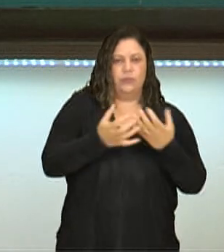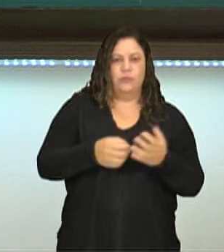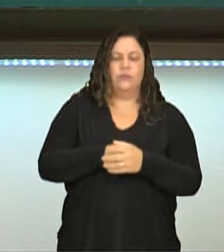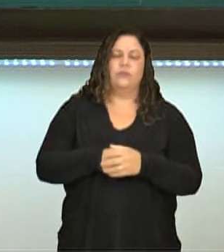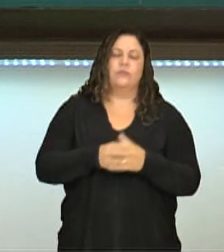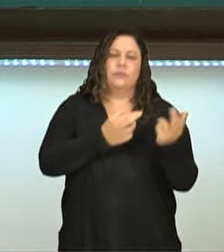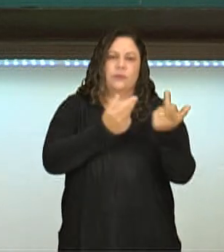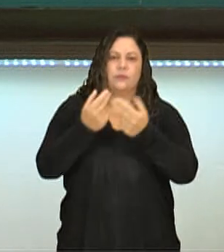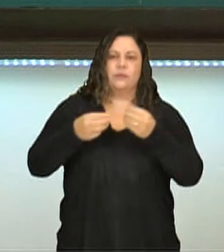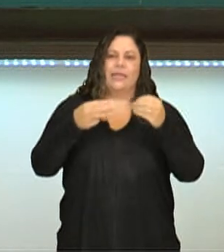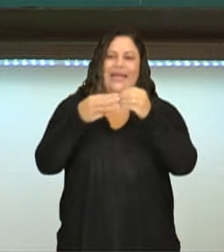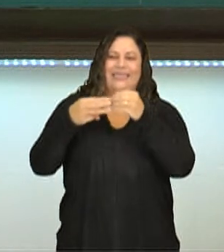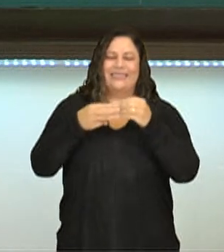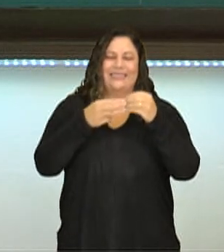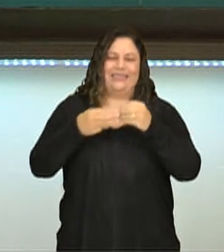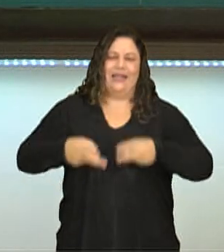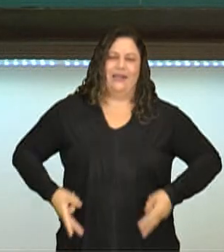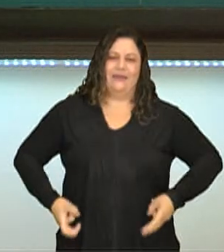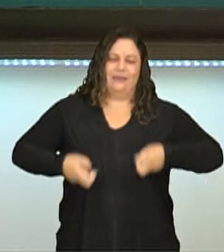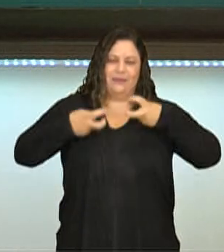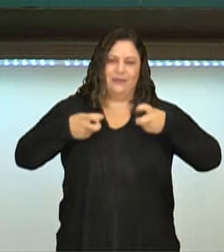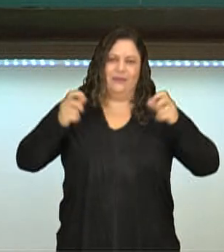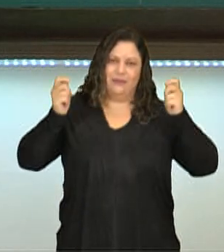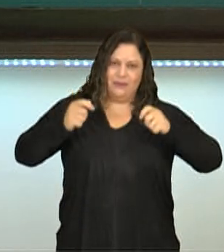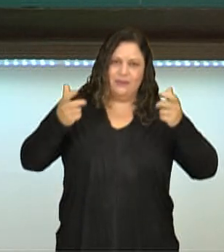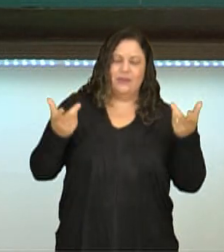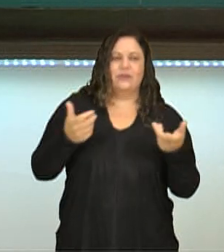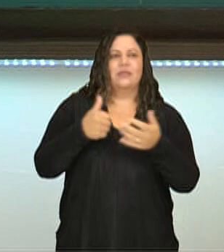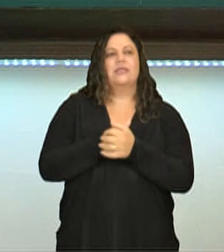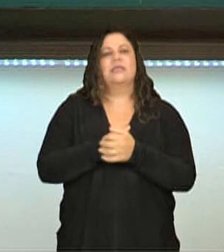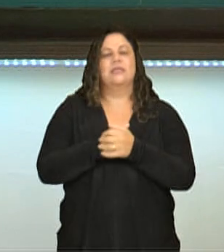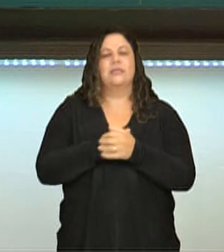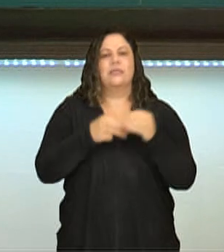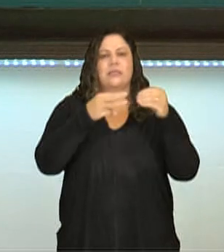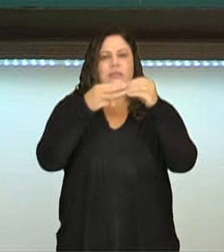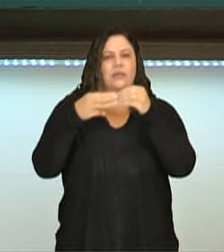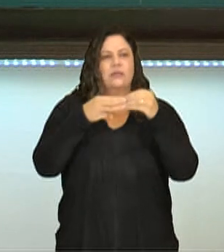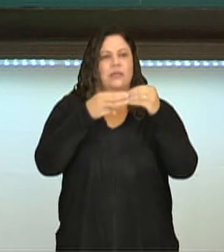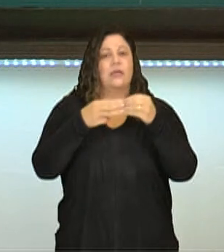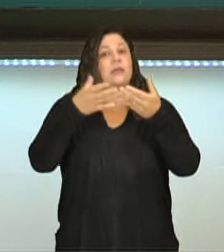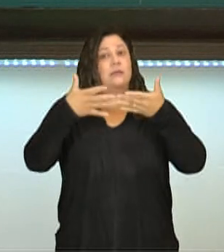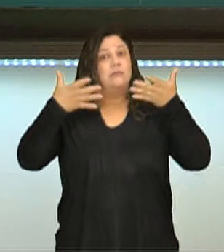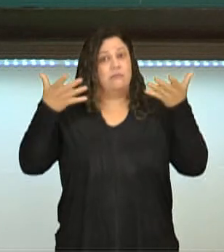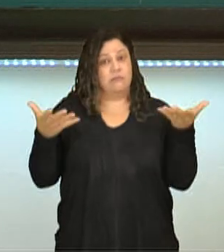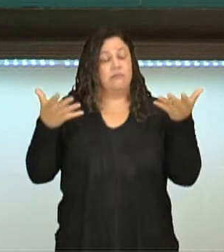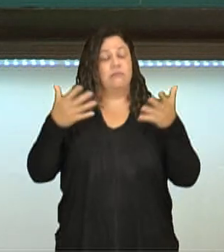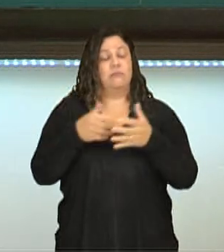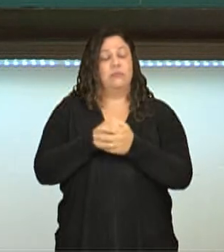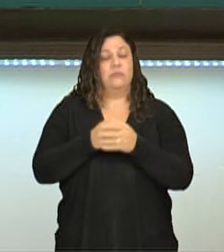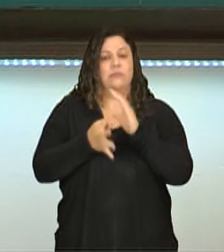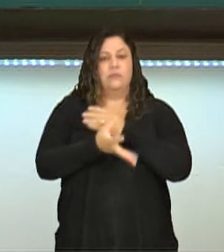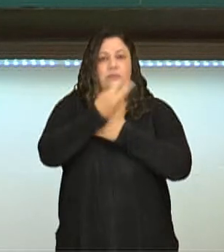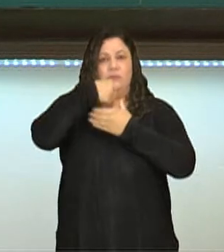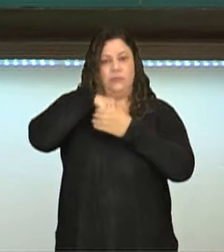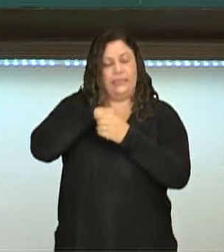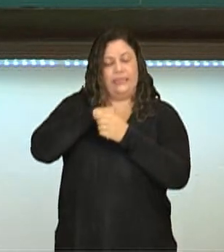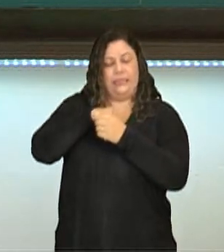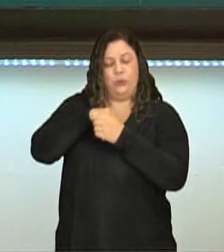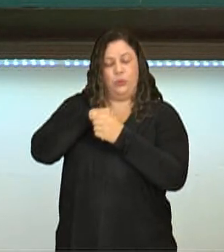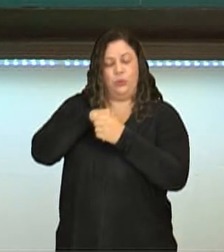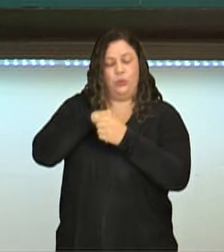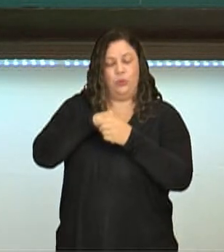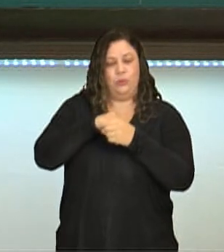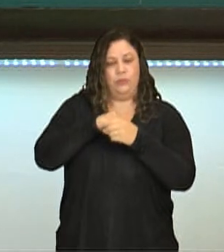das células cancerígenas, né, que são fagocitadas, né, por outro grupo de células. Então, ela puxou para dentro de si aquela